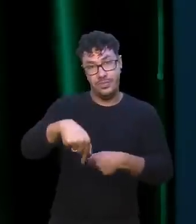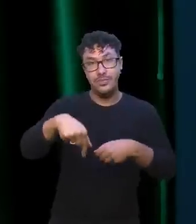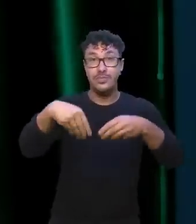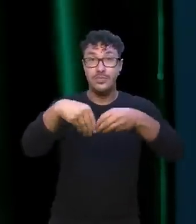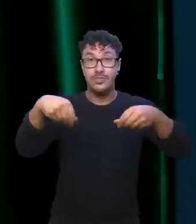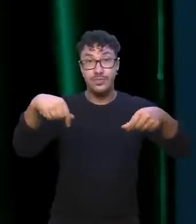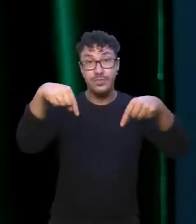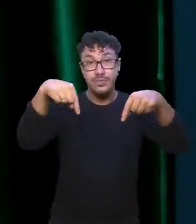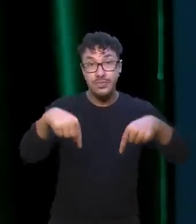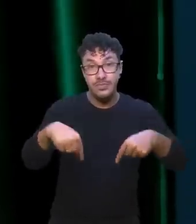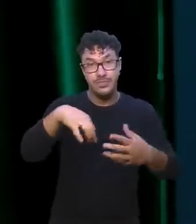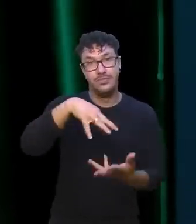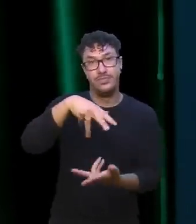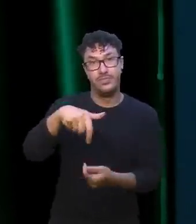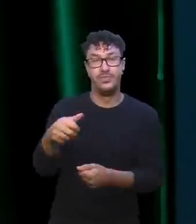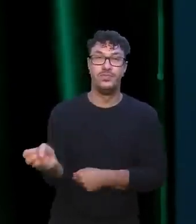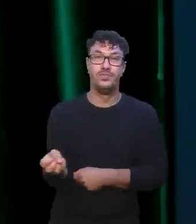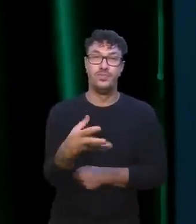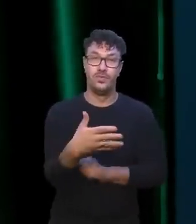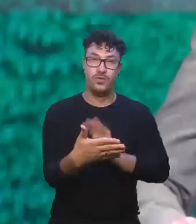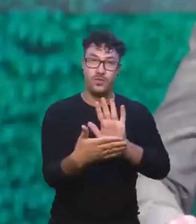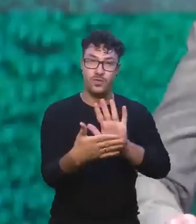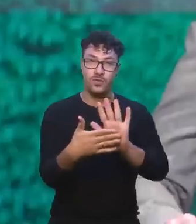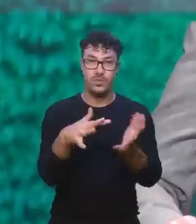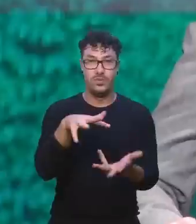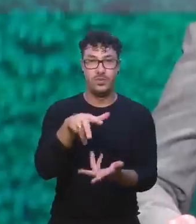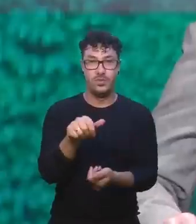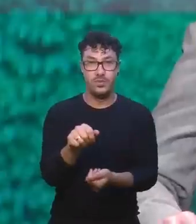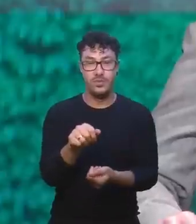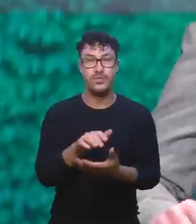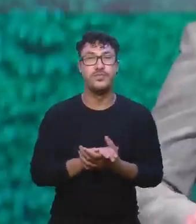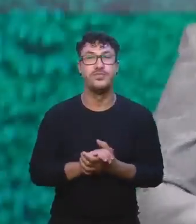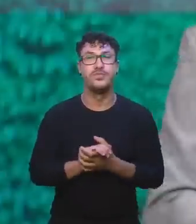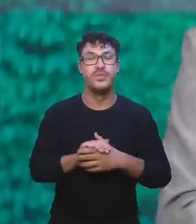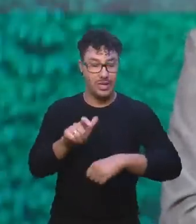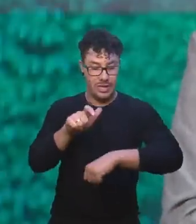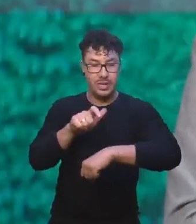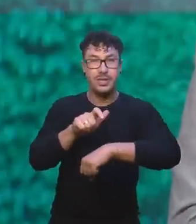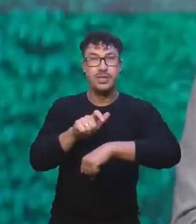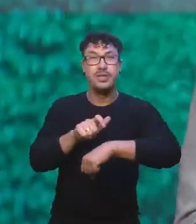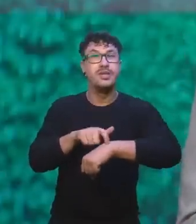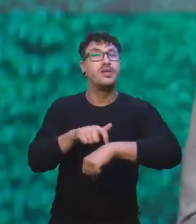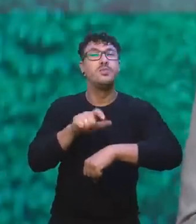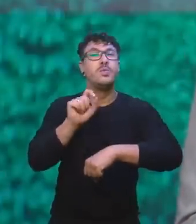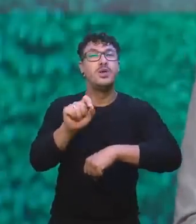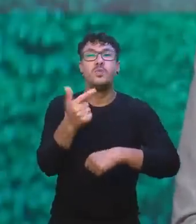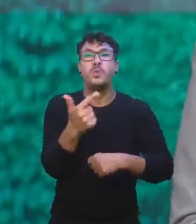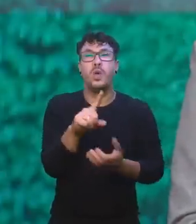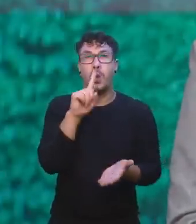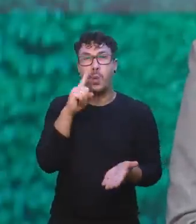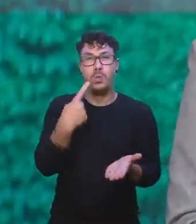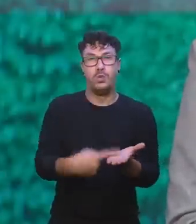rumar para o novo mundo. Ele vai nos falar de tempo de descomprometimentos.